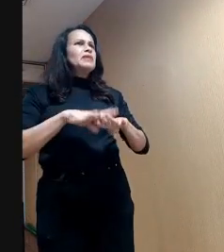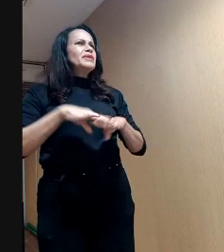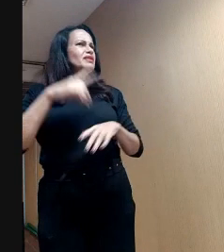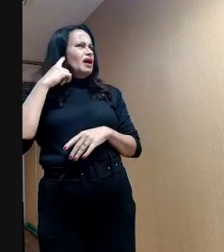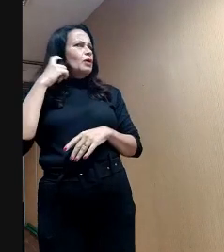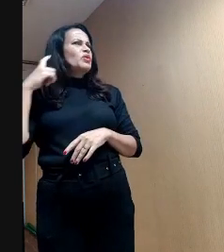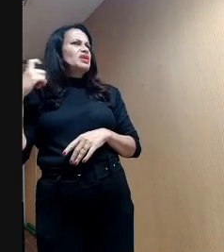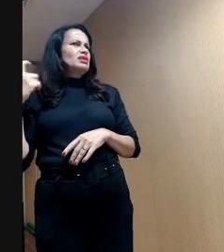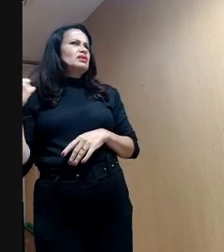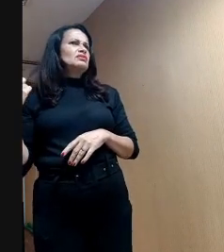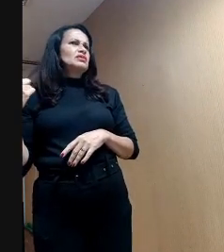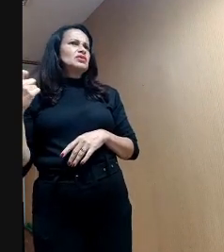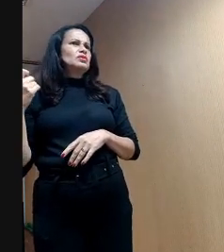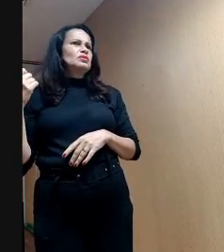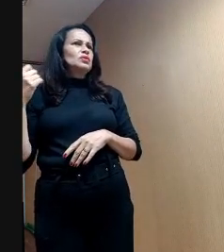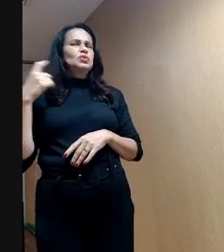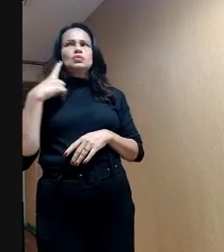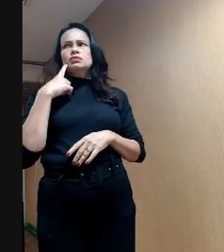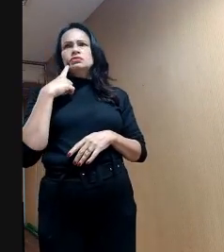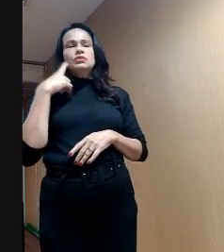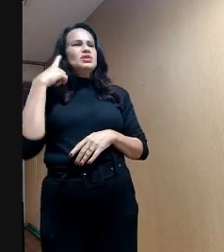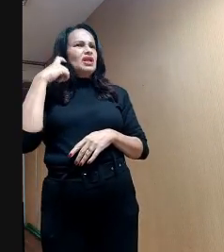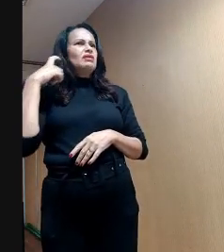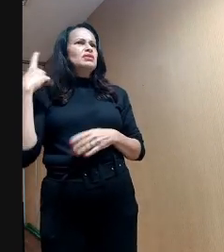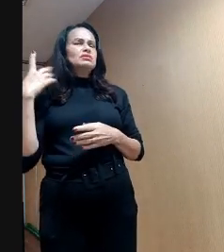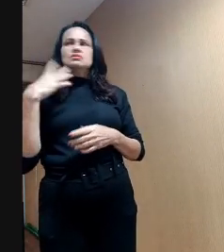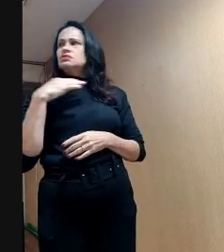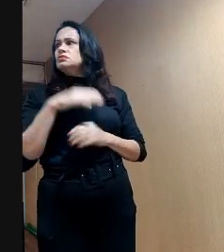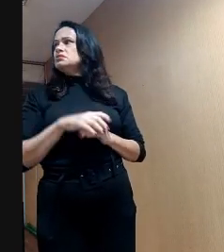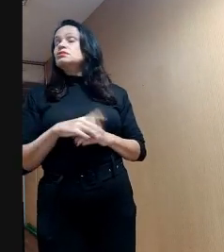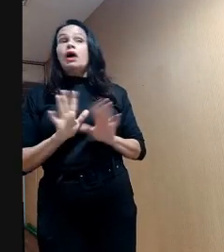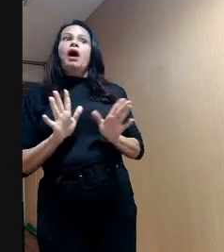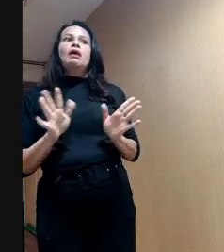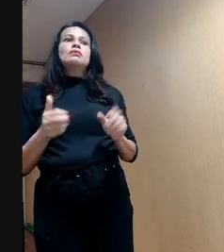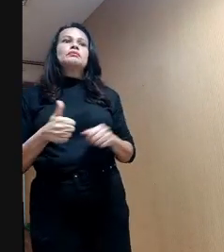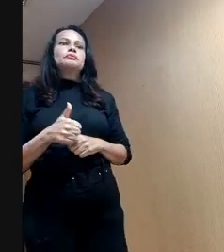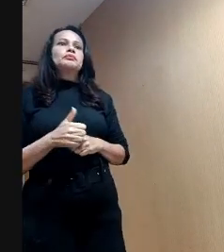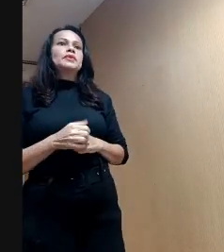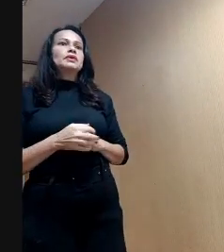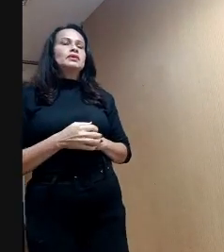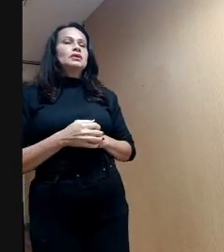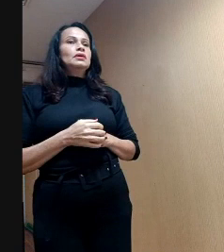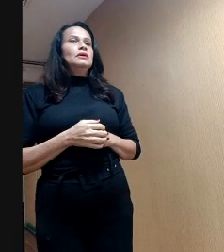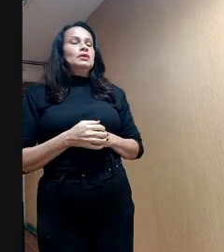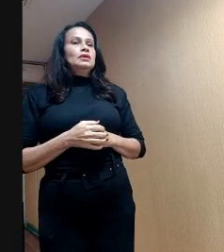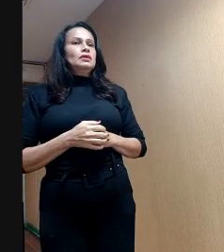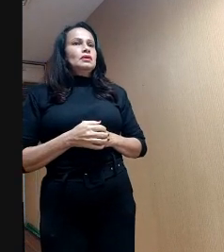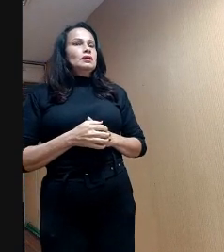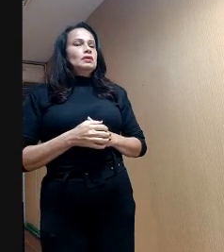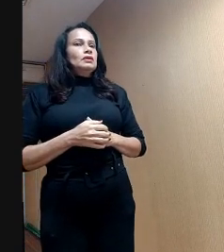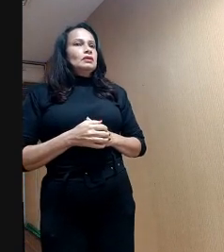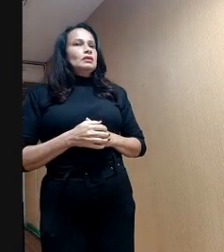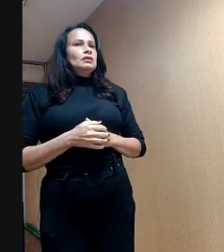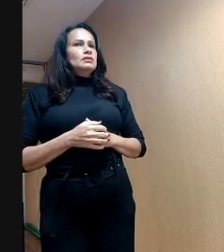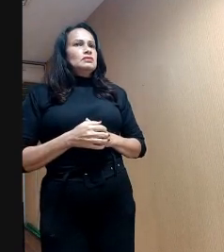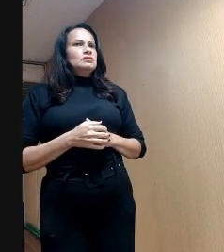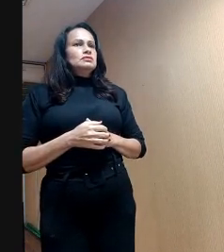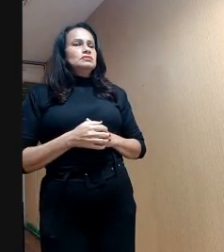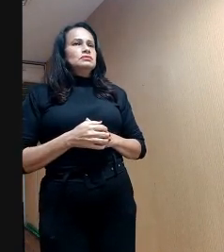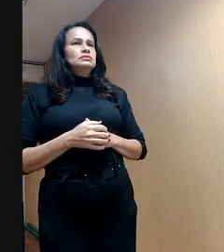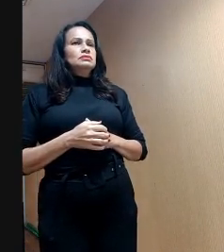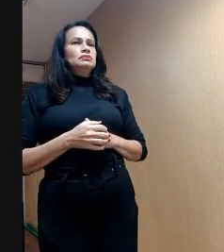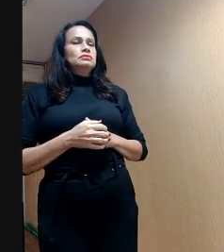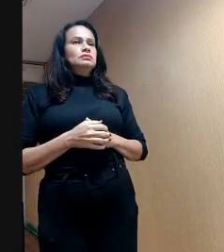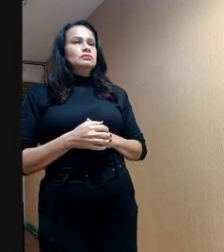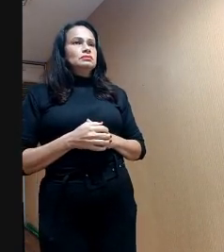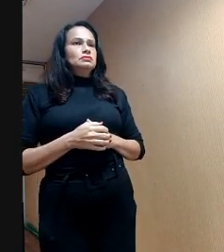apresenta esse compromisso, né, inabalável do Instituto Federal de Pernambuco com a excelência acadêmica, com o desenvolvimento da